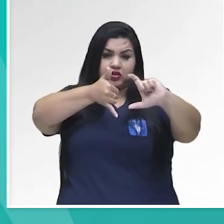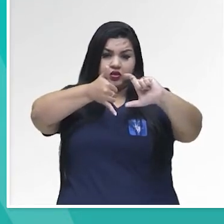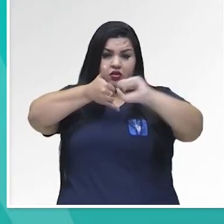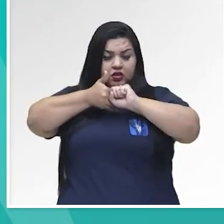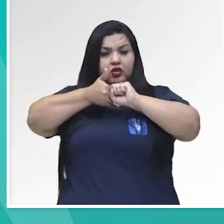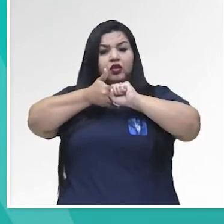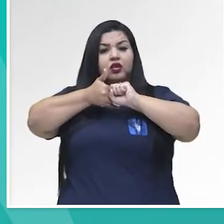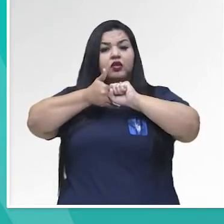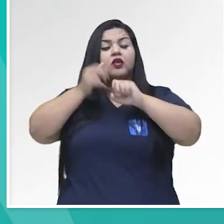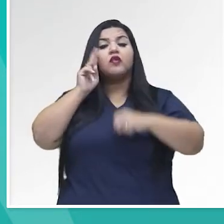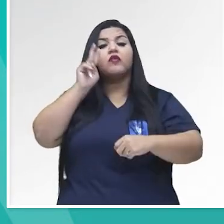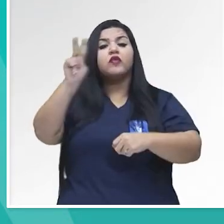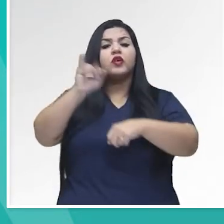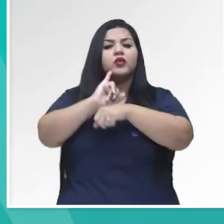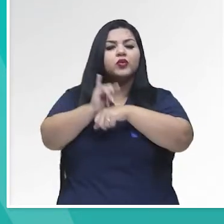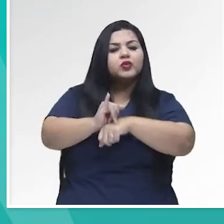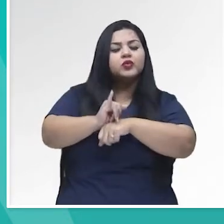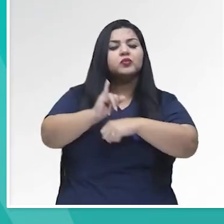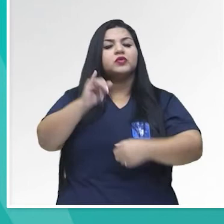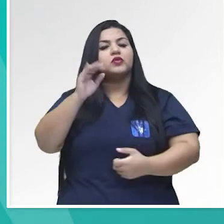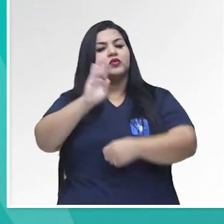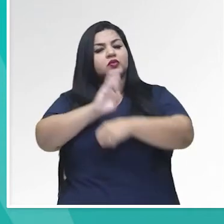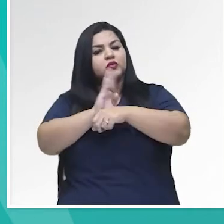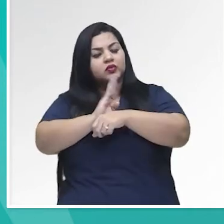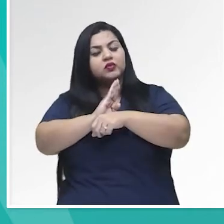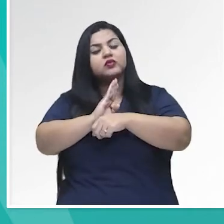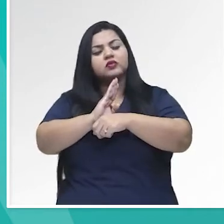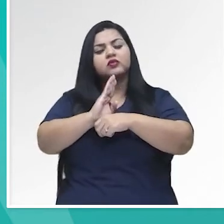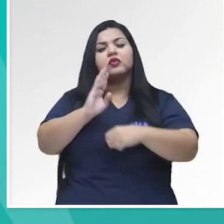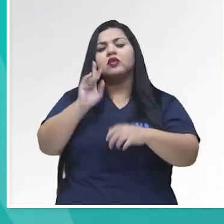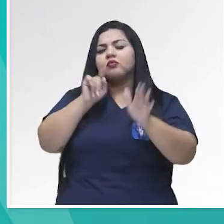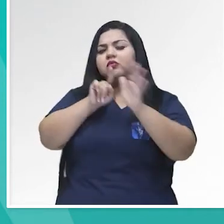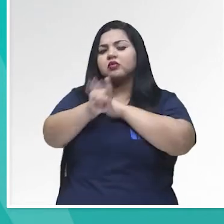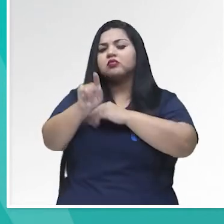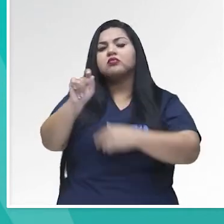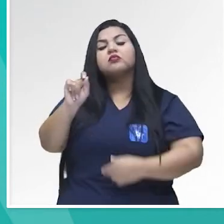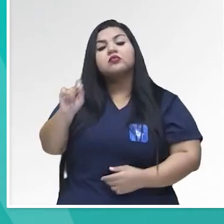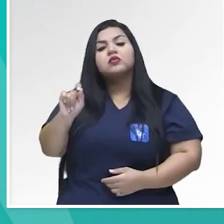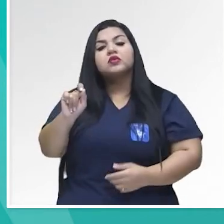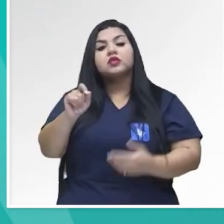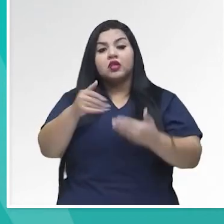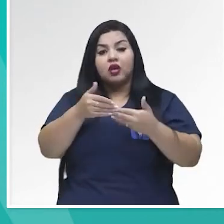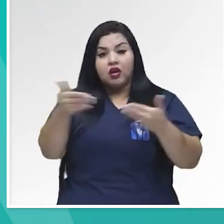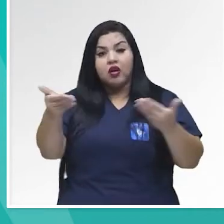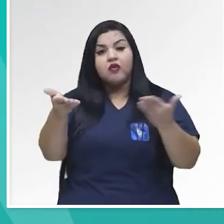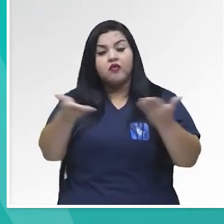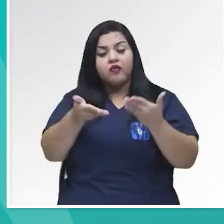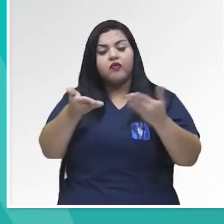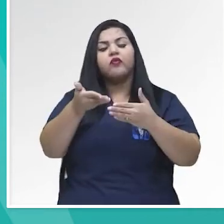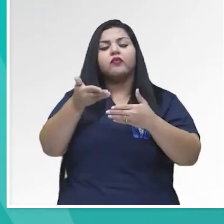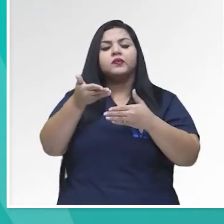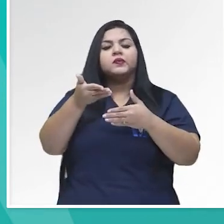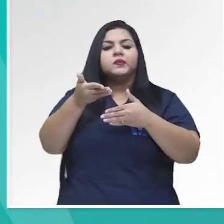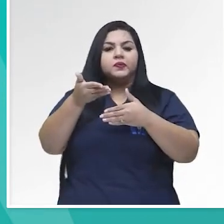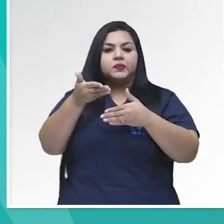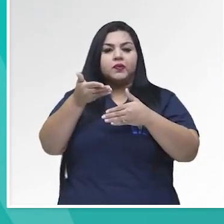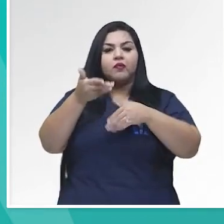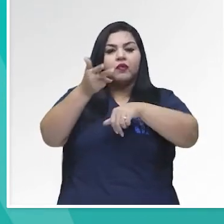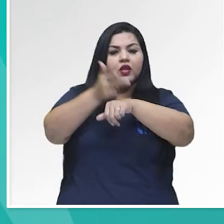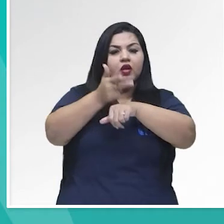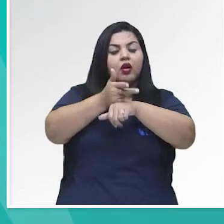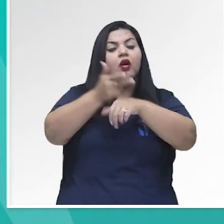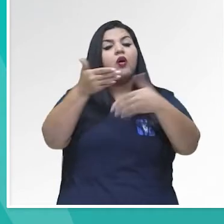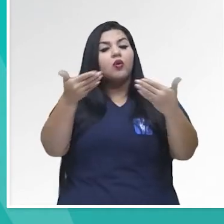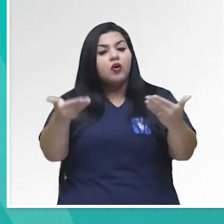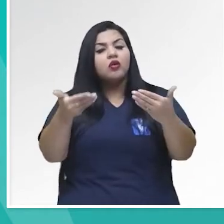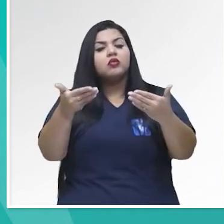oportunidade de olhar esse vídeo e refletir sobre isso. E eu te pergunto o seguinte, no decorrer desse vídeo, veja quais são os